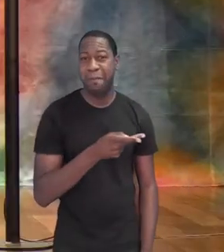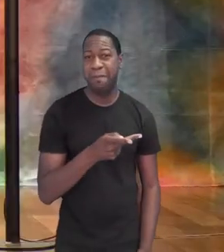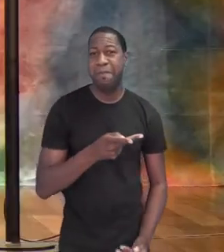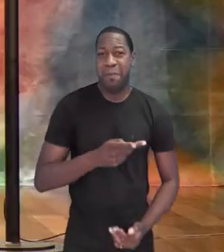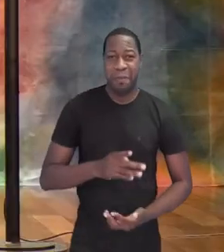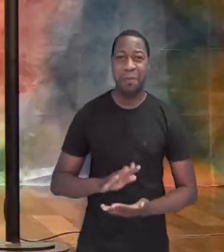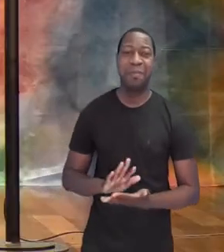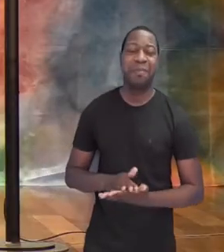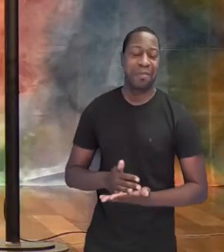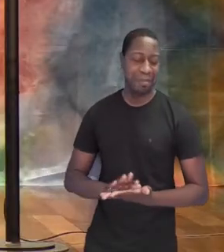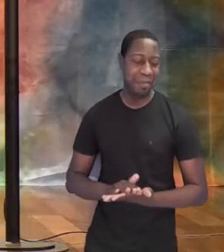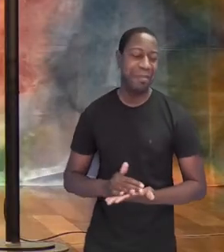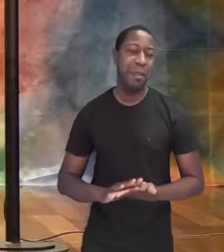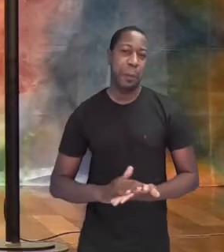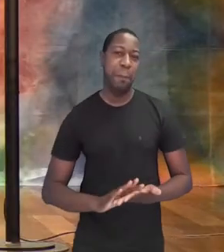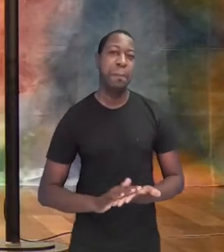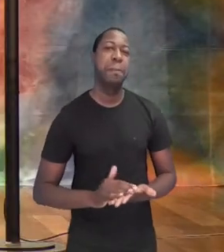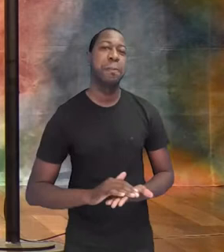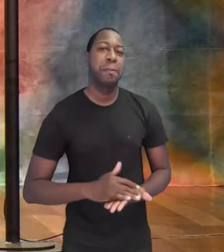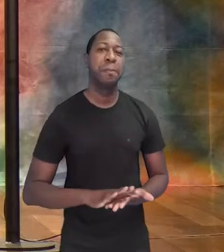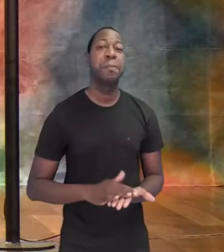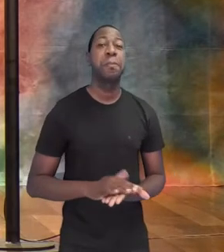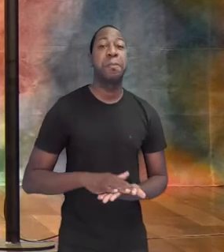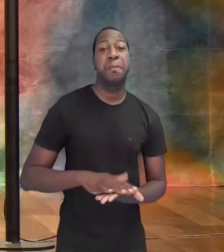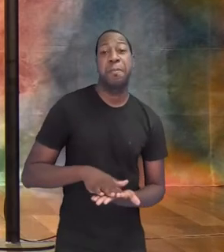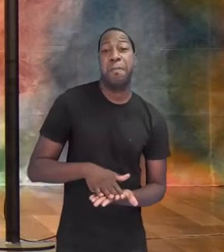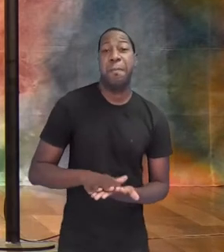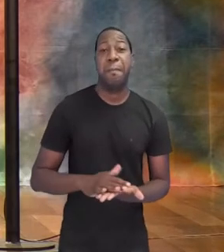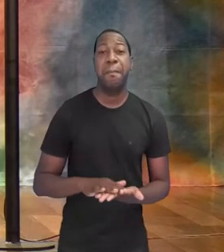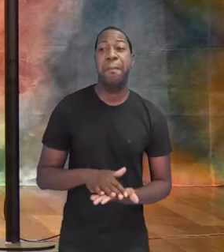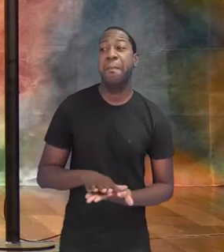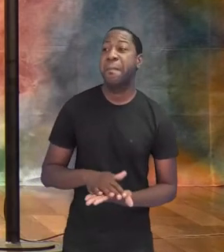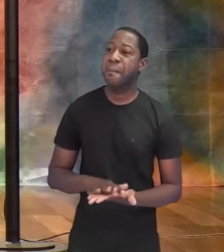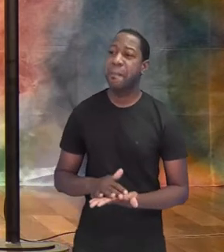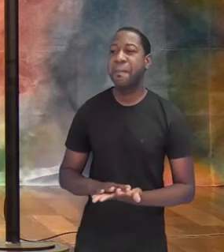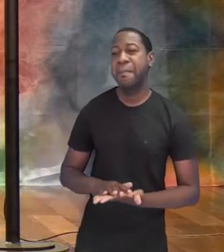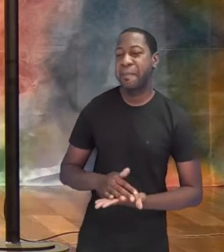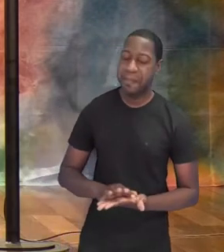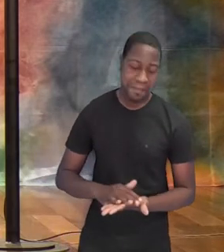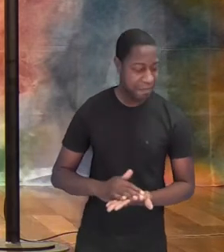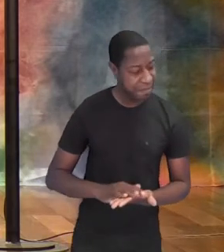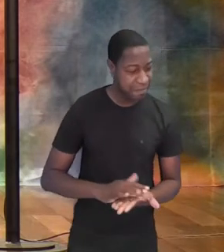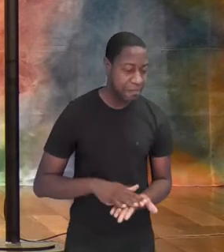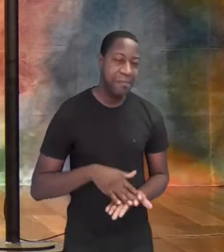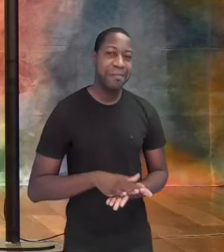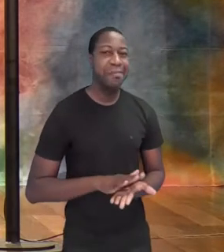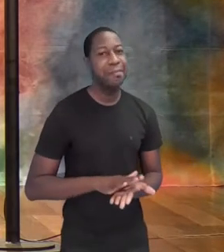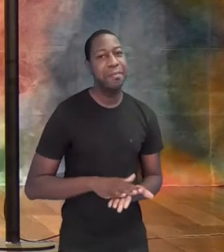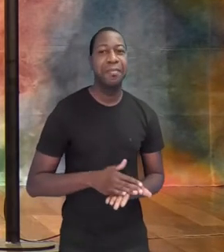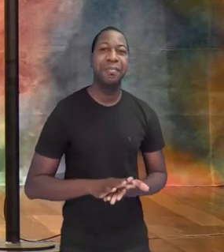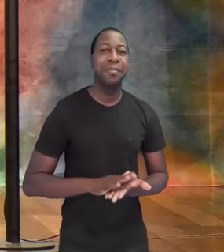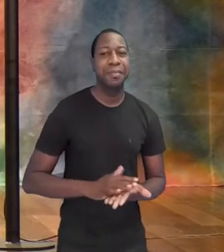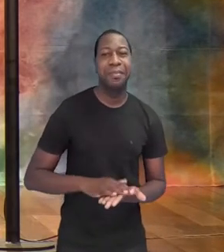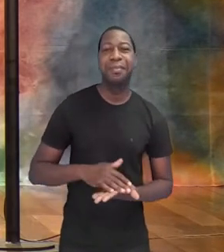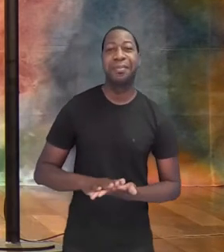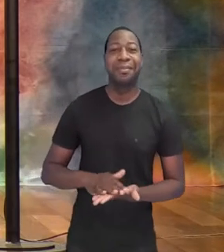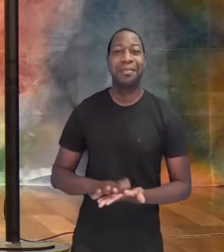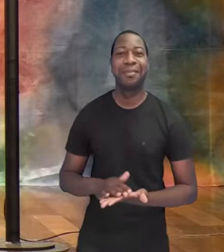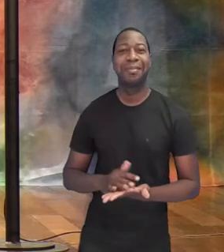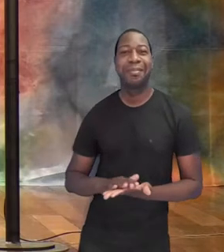Bada bundeiro de Zundaya, tui, bada baia boroba, bada bundeiro de Zundaya.